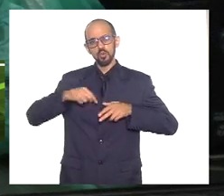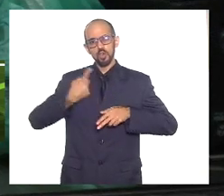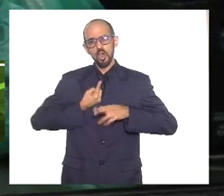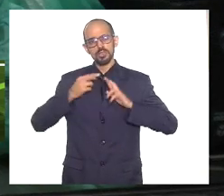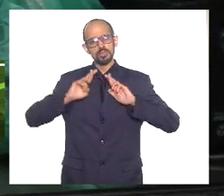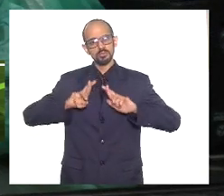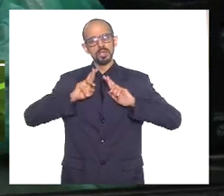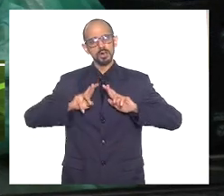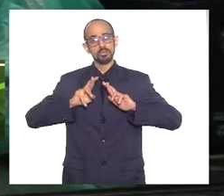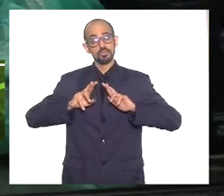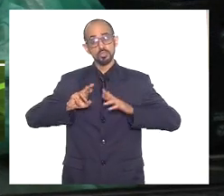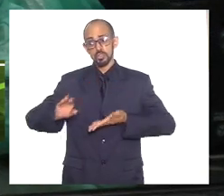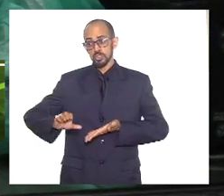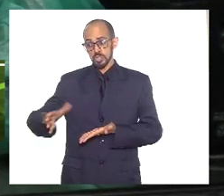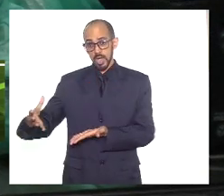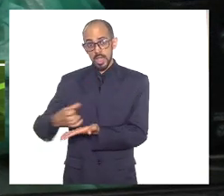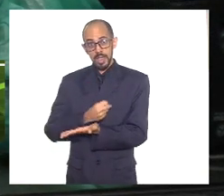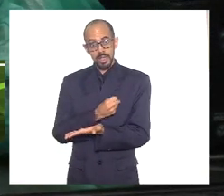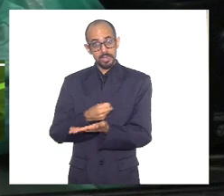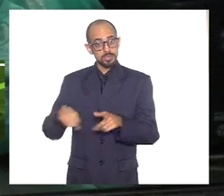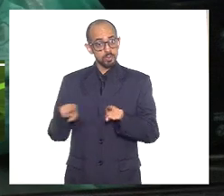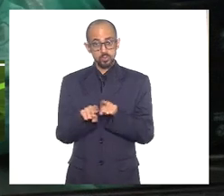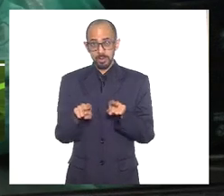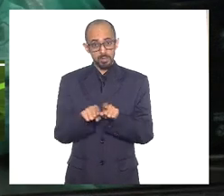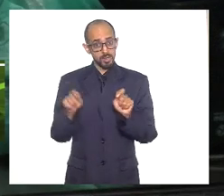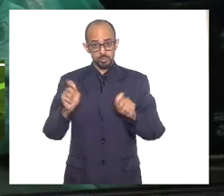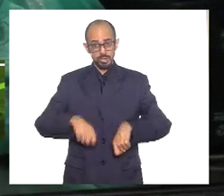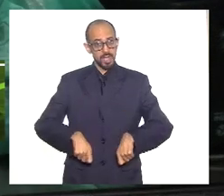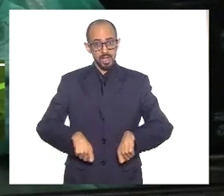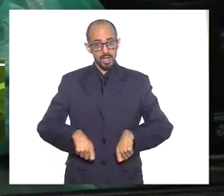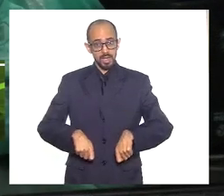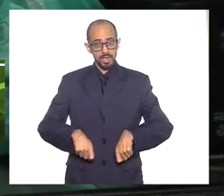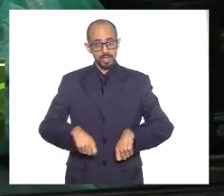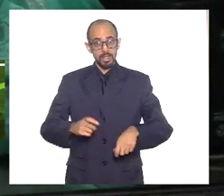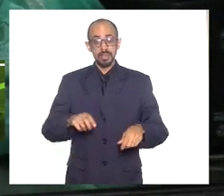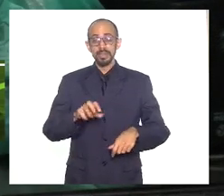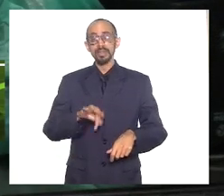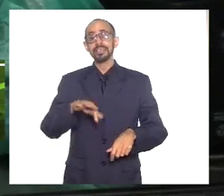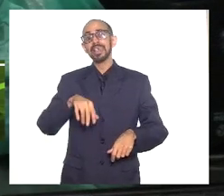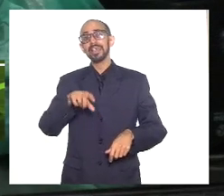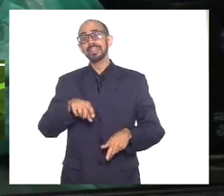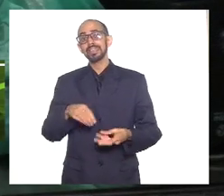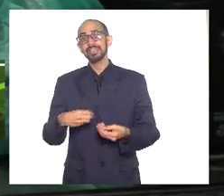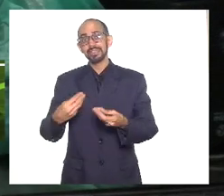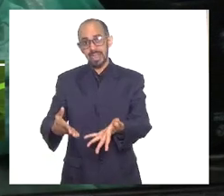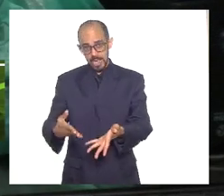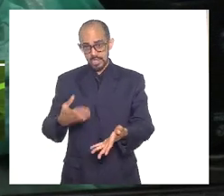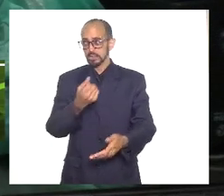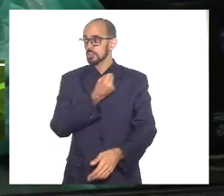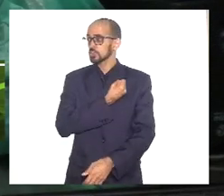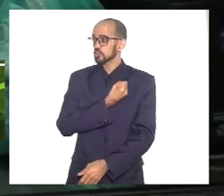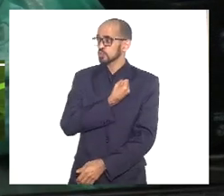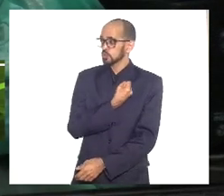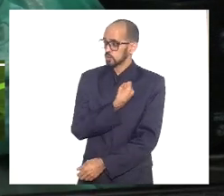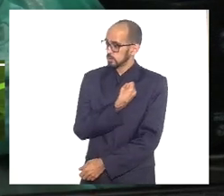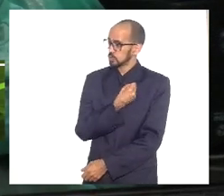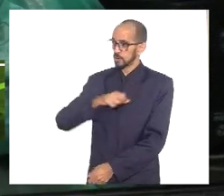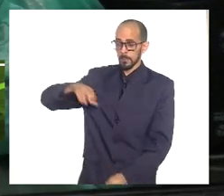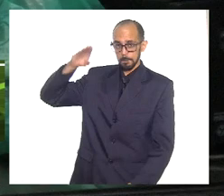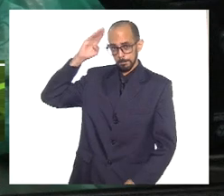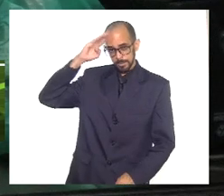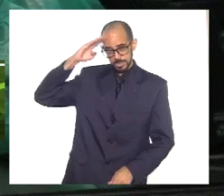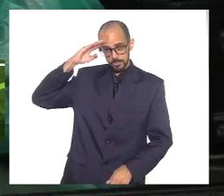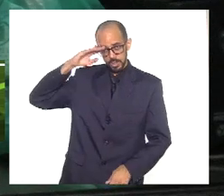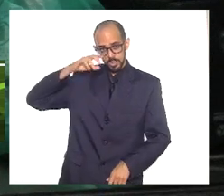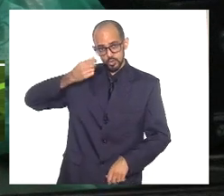não. E quem fornece esses indicadores, né, principalmente os indicadores